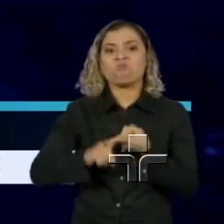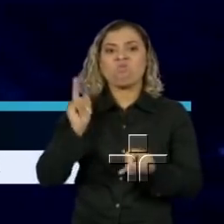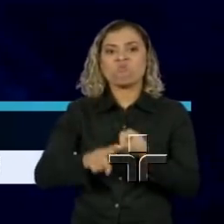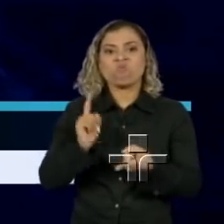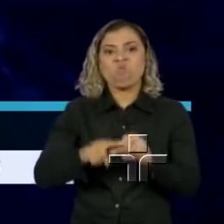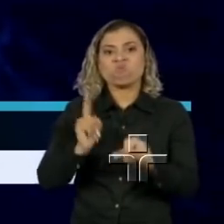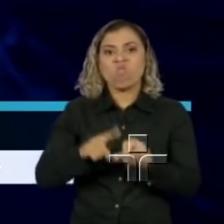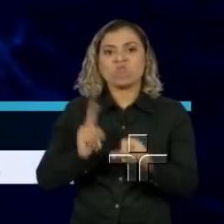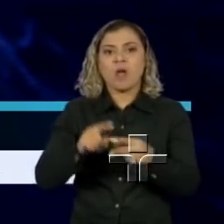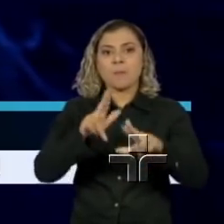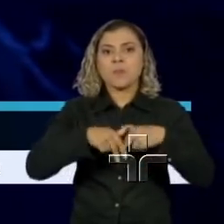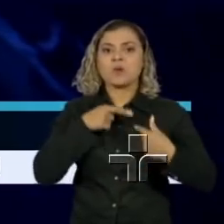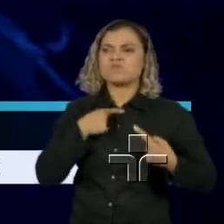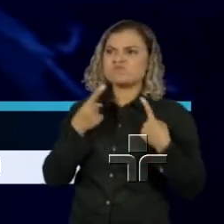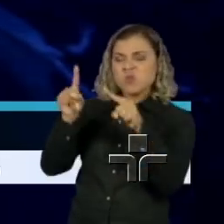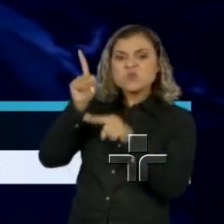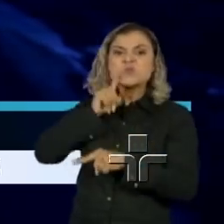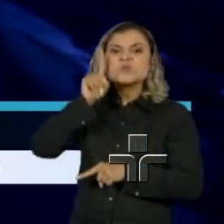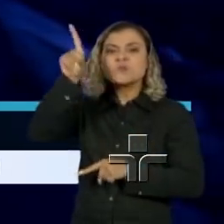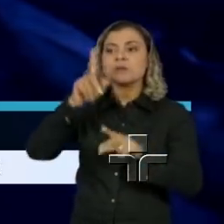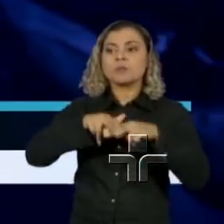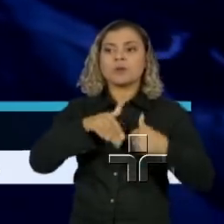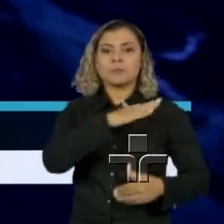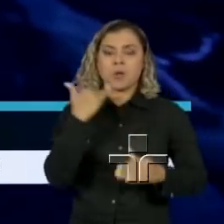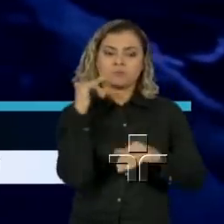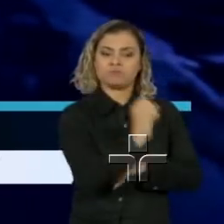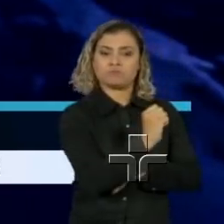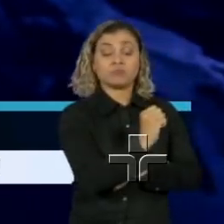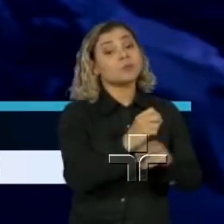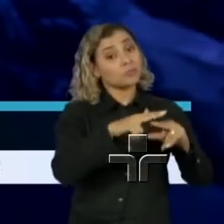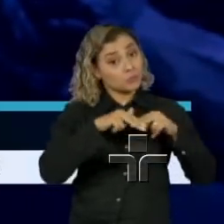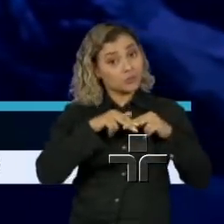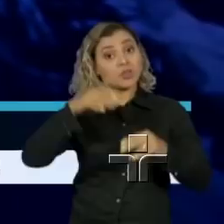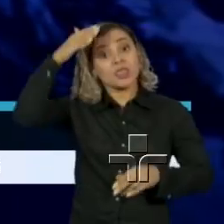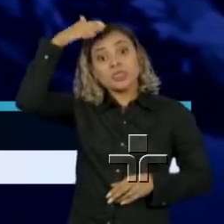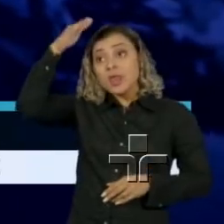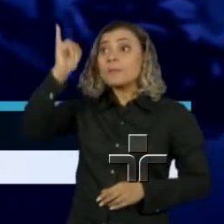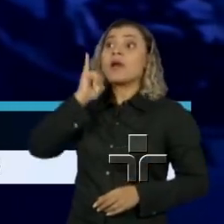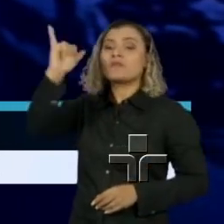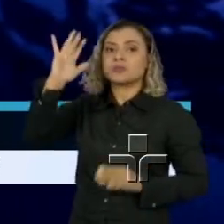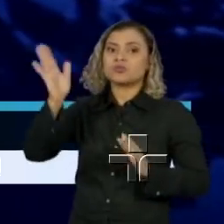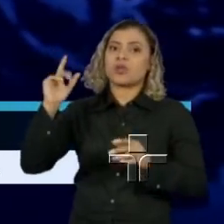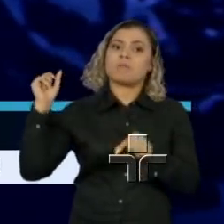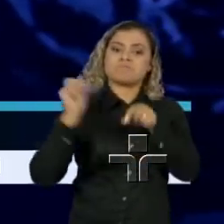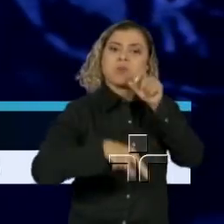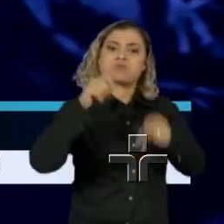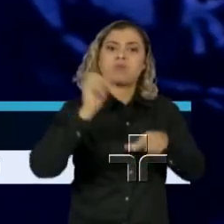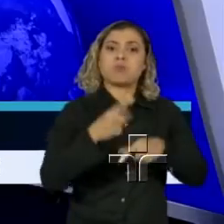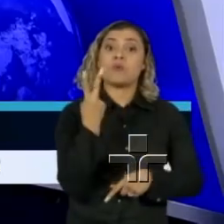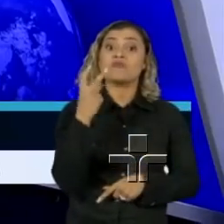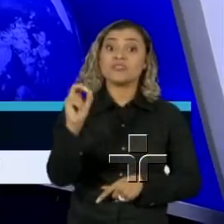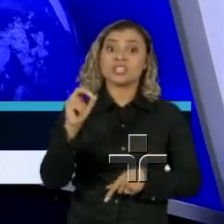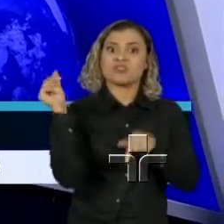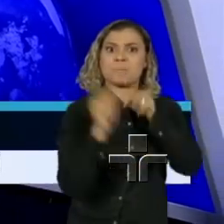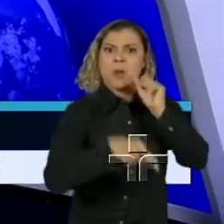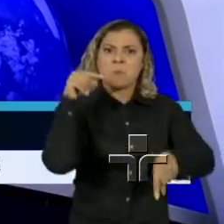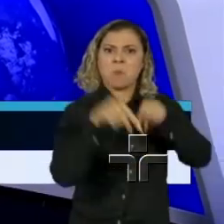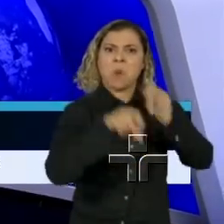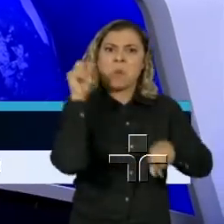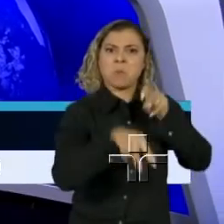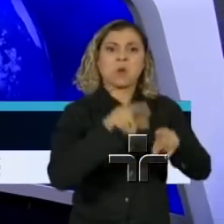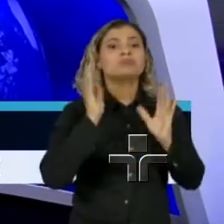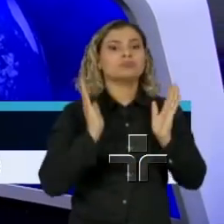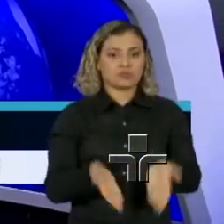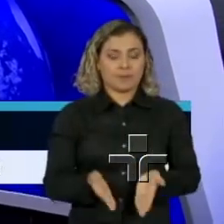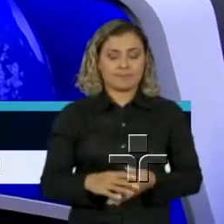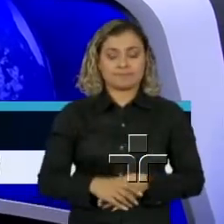pela morte do general Qassem Soleimani. O presidente americano Donald Trump já foi avisado do ataque. Vila, para